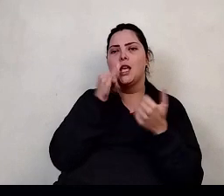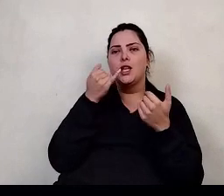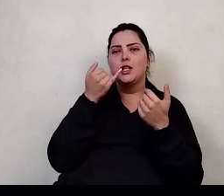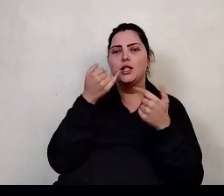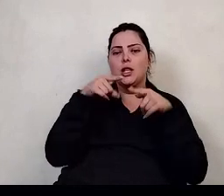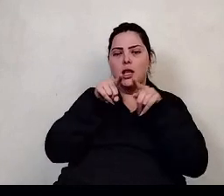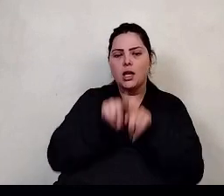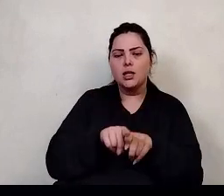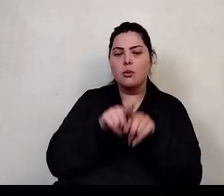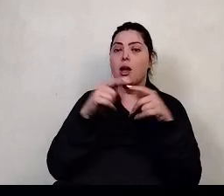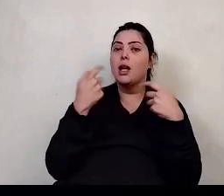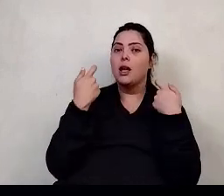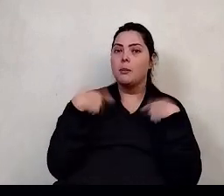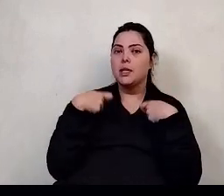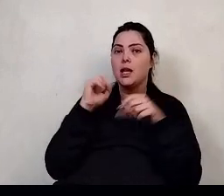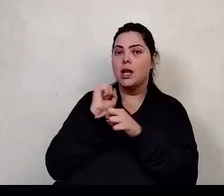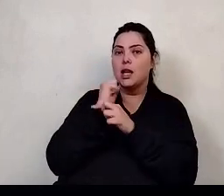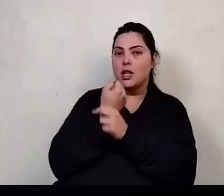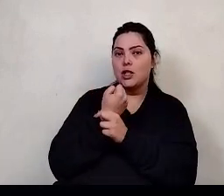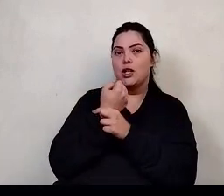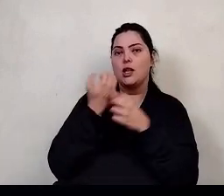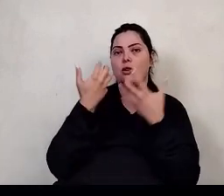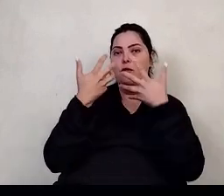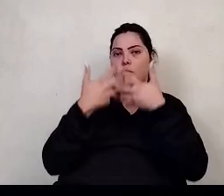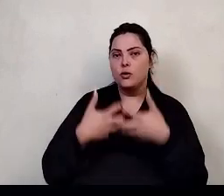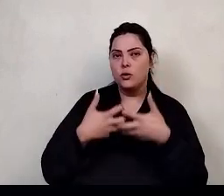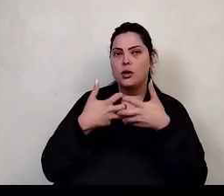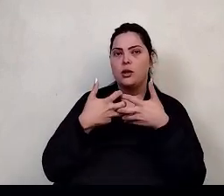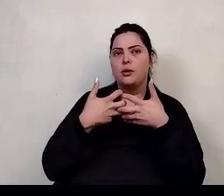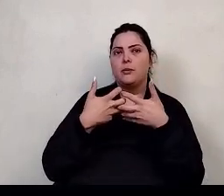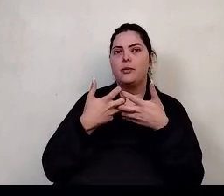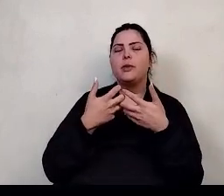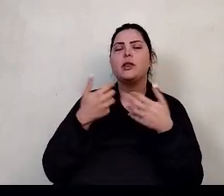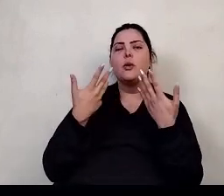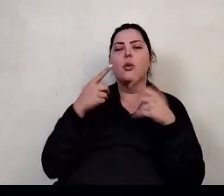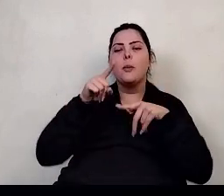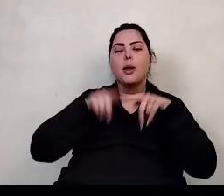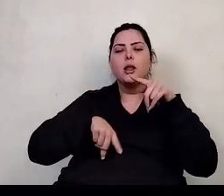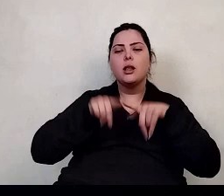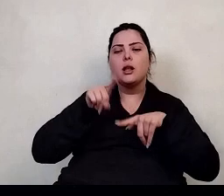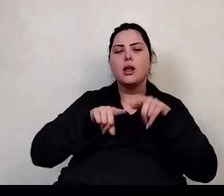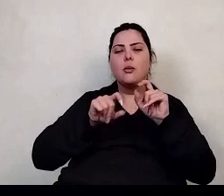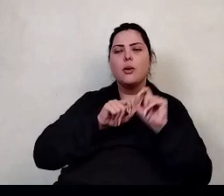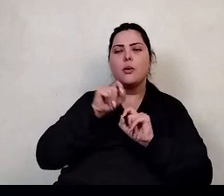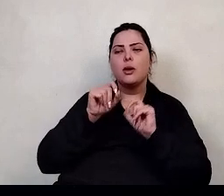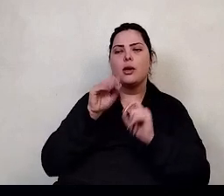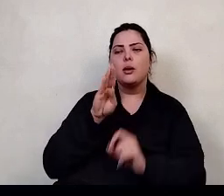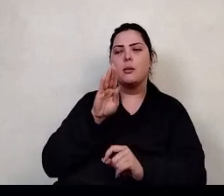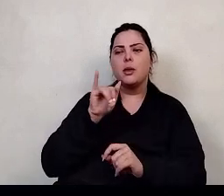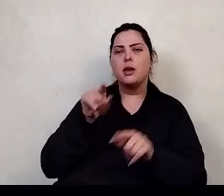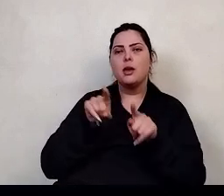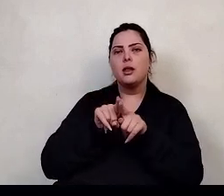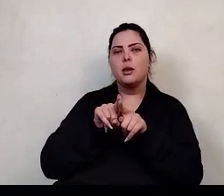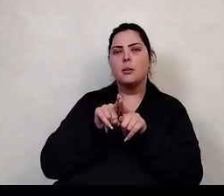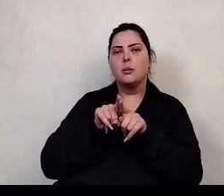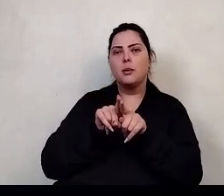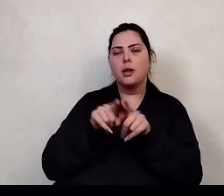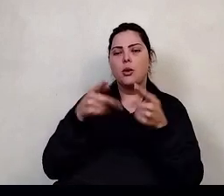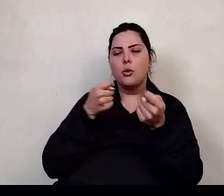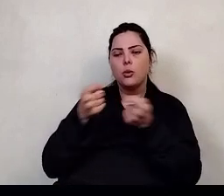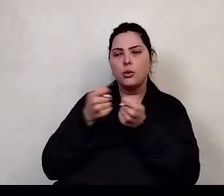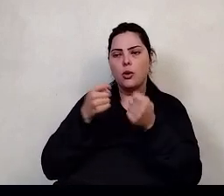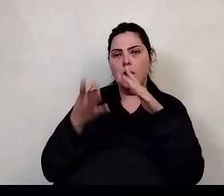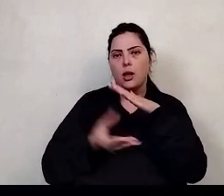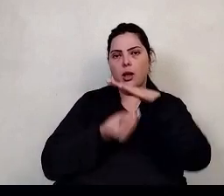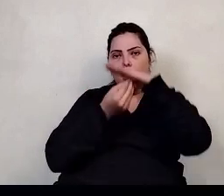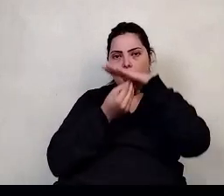componente funciona. E quando eu botar em produção, o meu componente é toda a parte da minha API, o meu service, meus controles, meu repositório e as alterações que eu fiz no